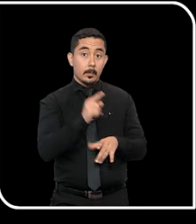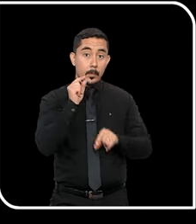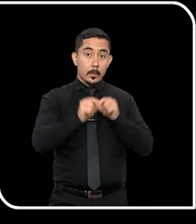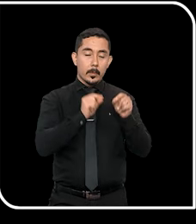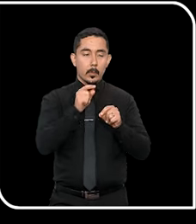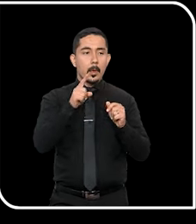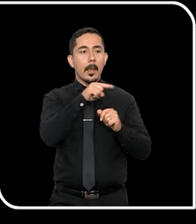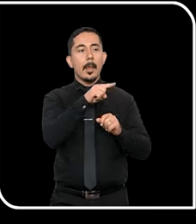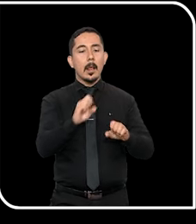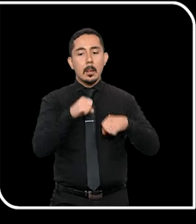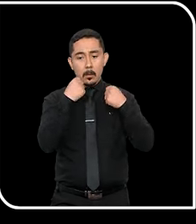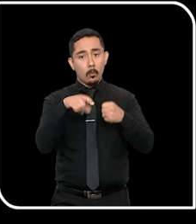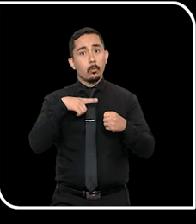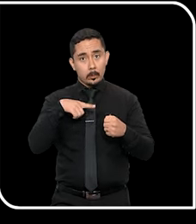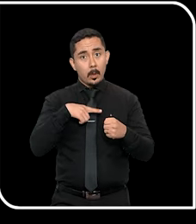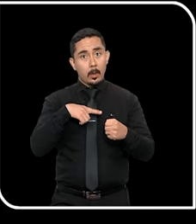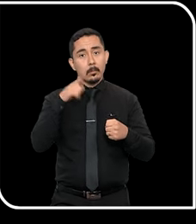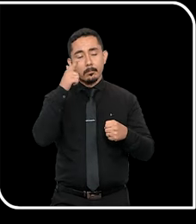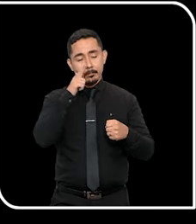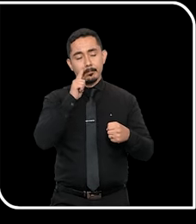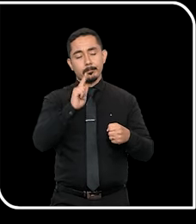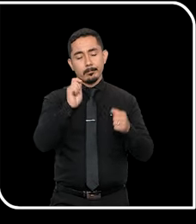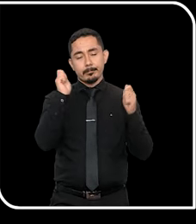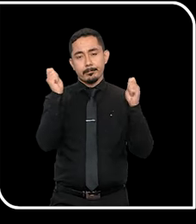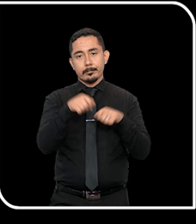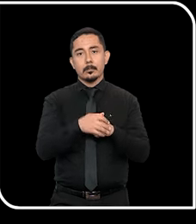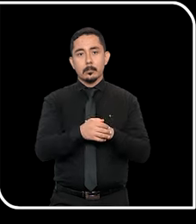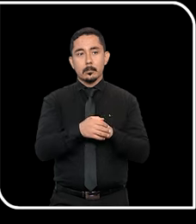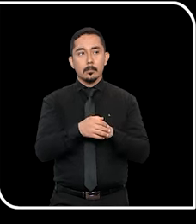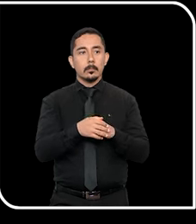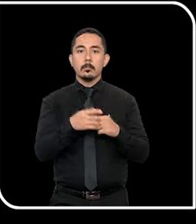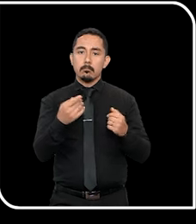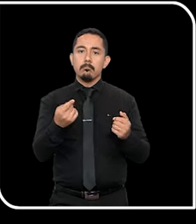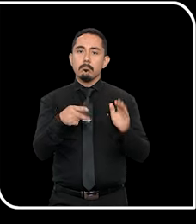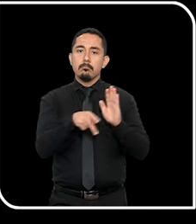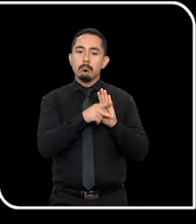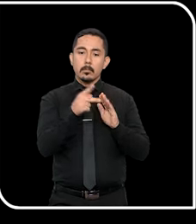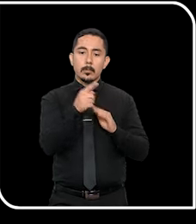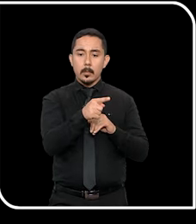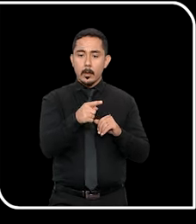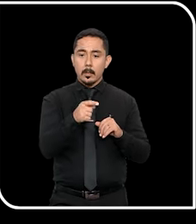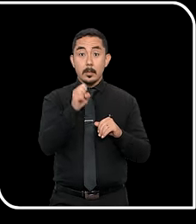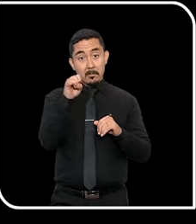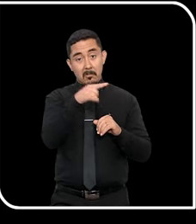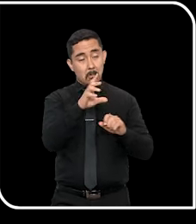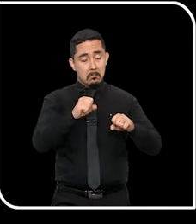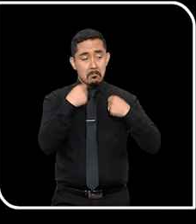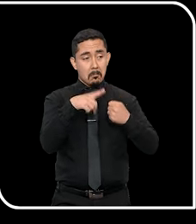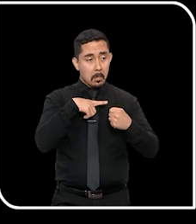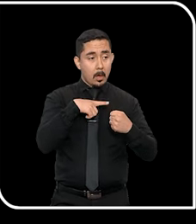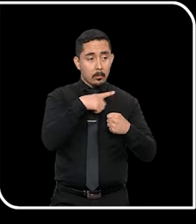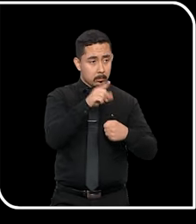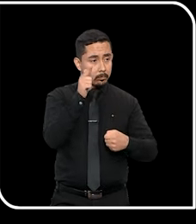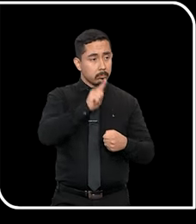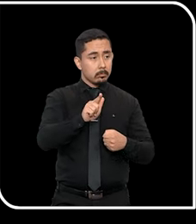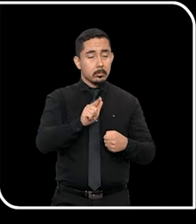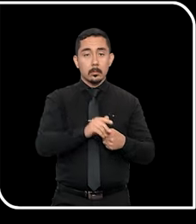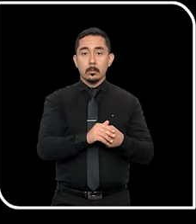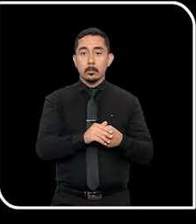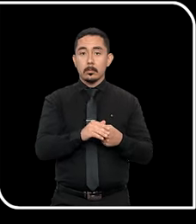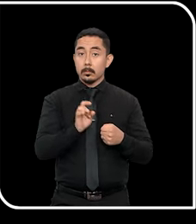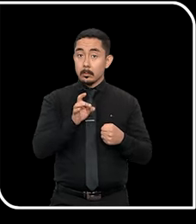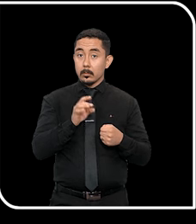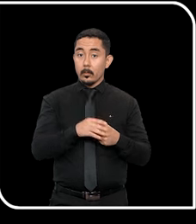bastava ele se esforçar para ele chegar lá uma meritocracia né assim basta você se esforçar que você chega